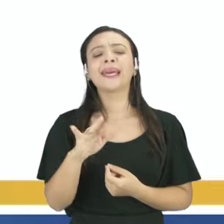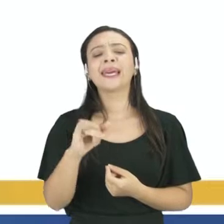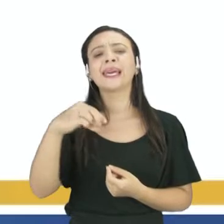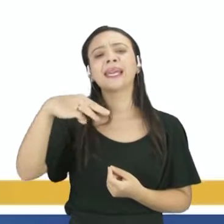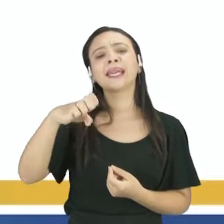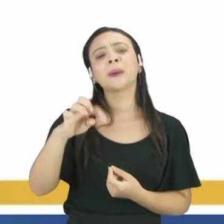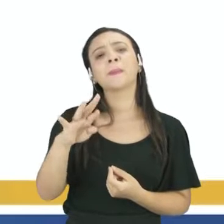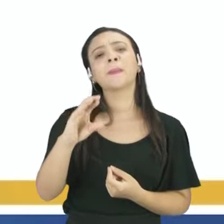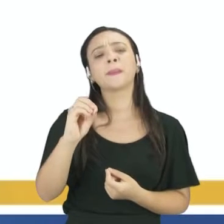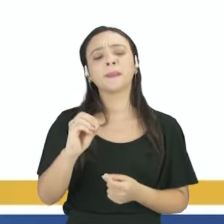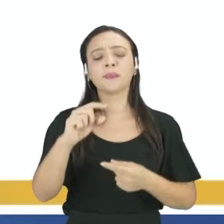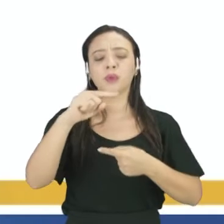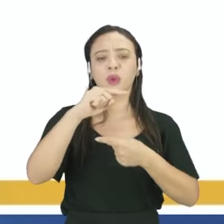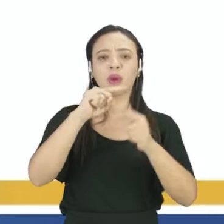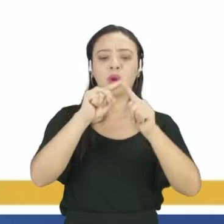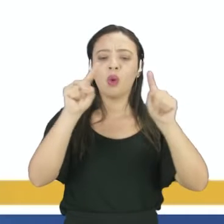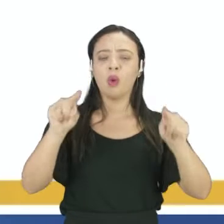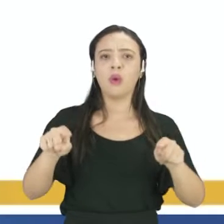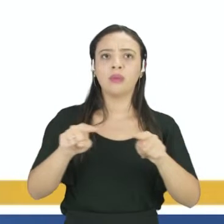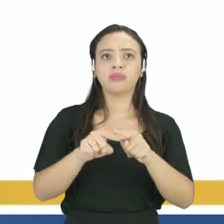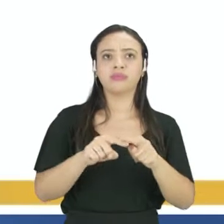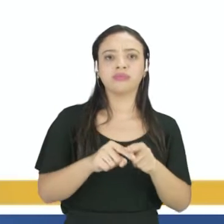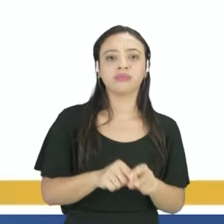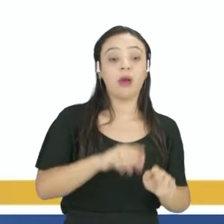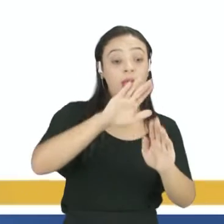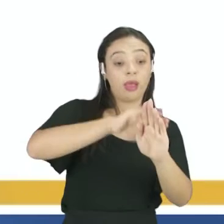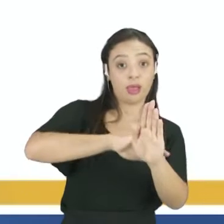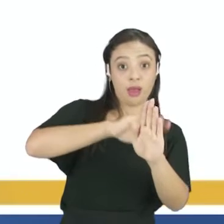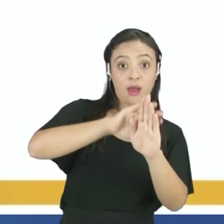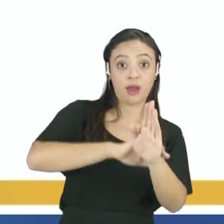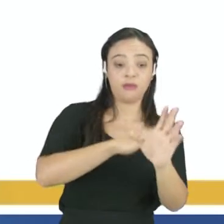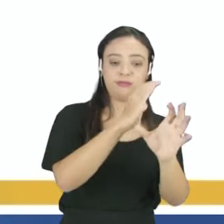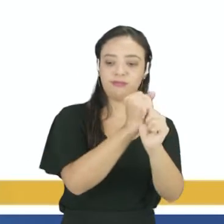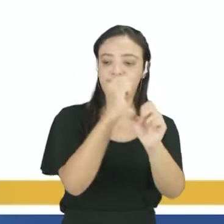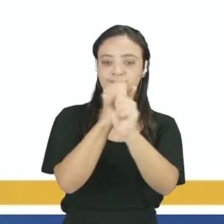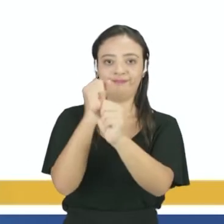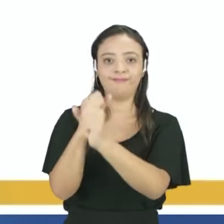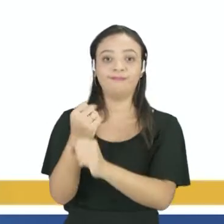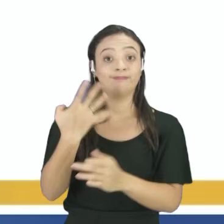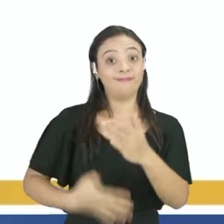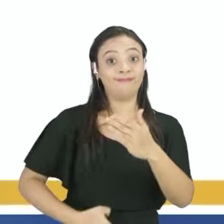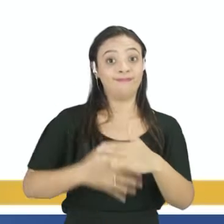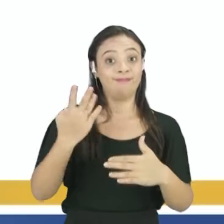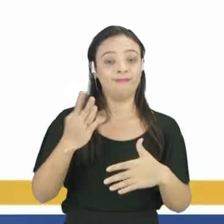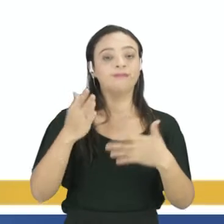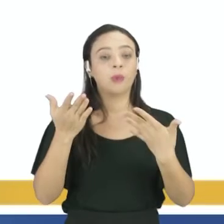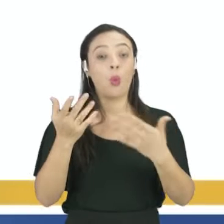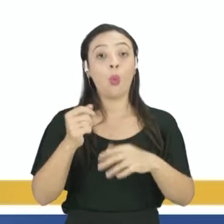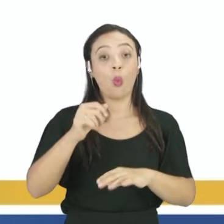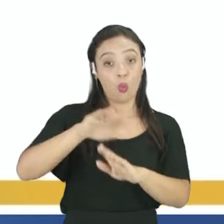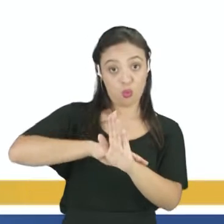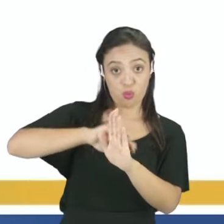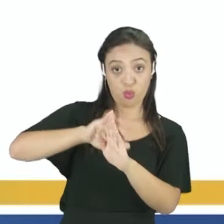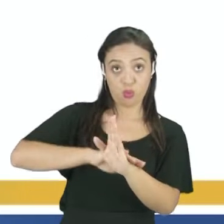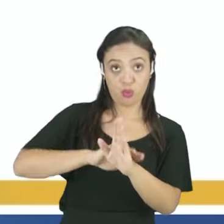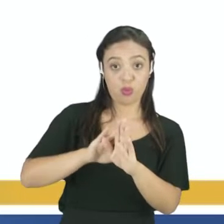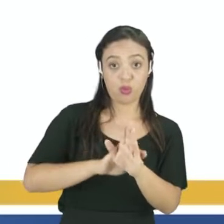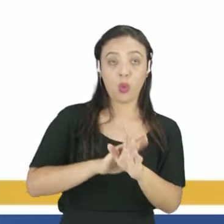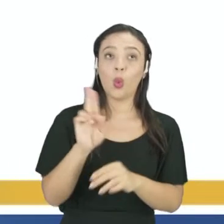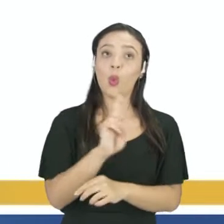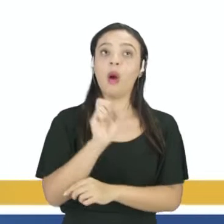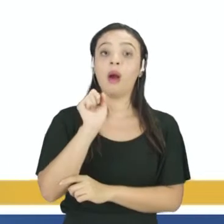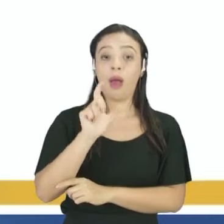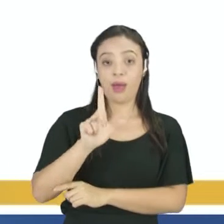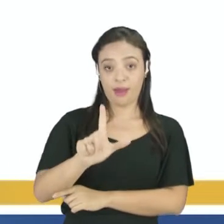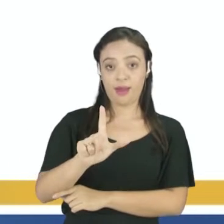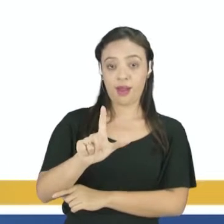lado, mais lado, mais lado, ou seja, 4 vezes o lado. Que tal eu chamar o lado de L e o perímetro de P e formar